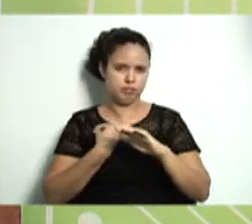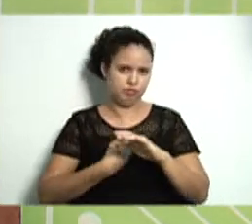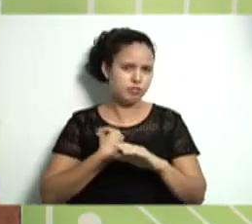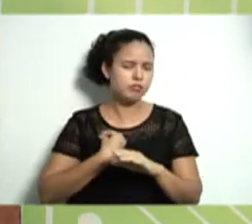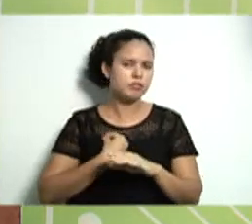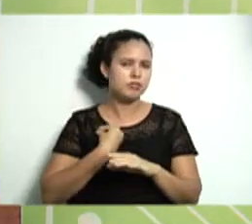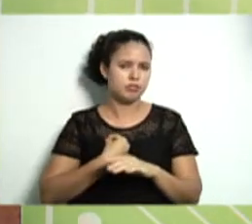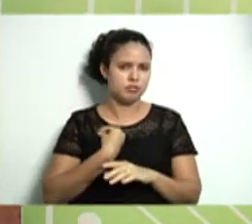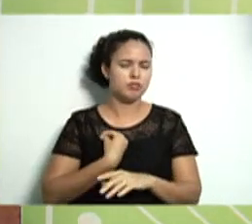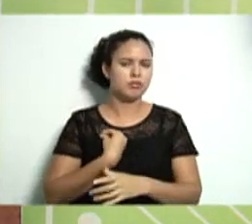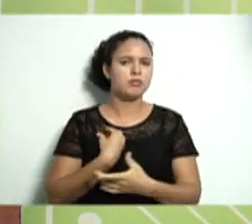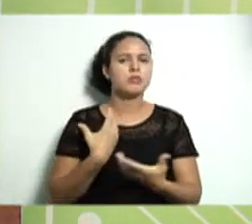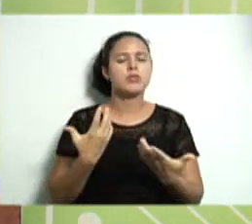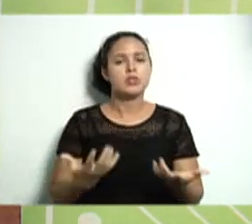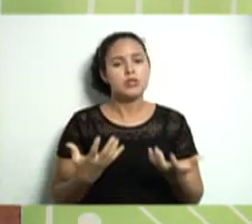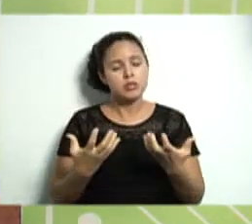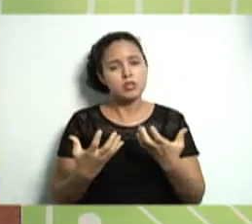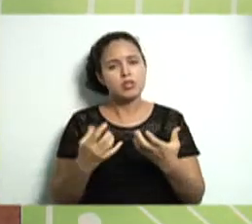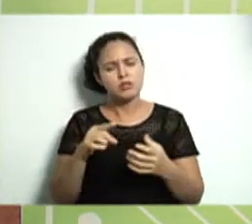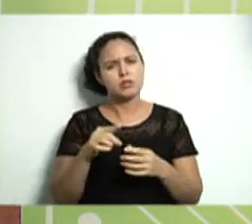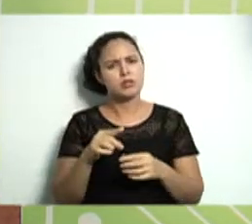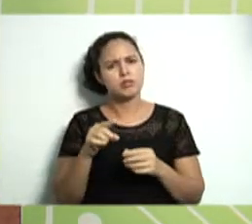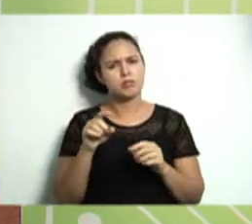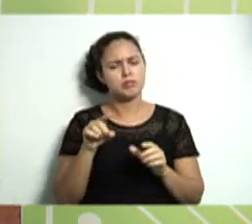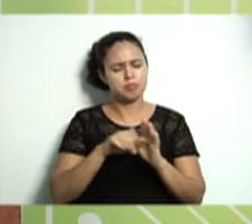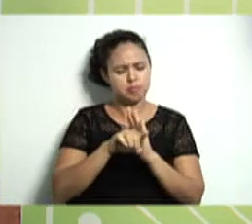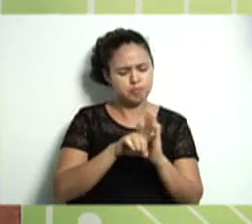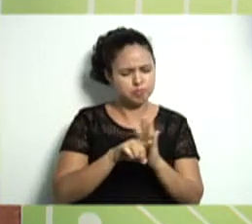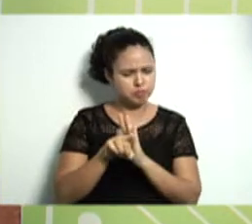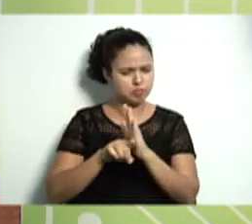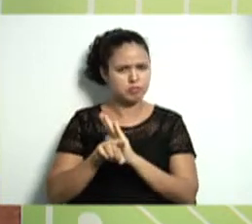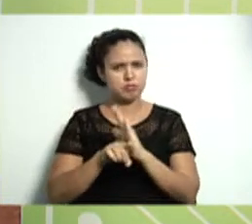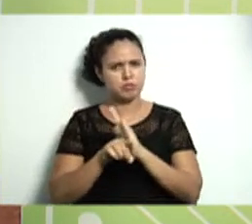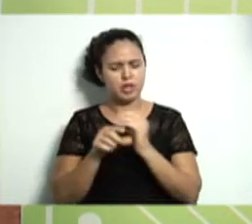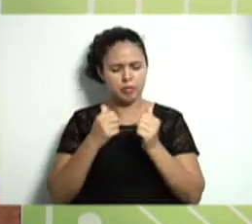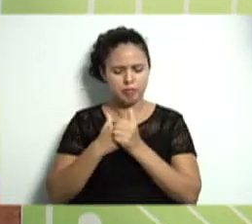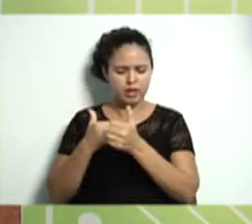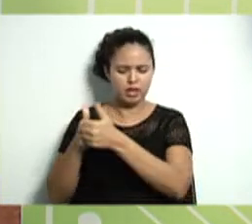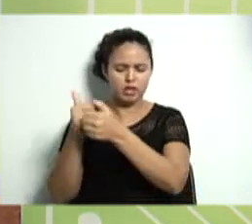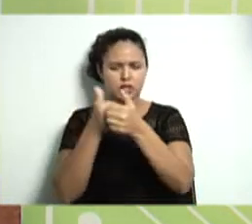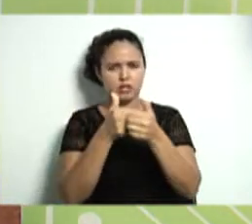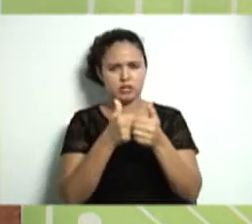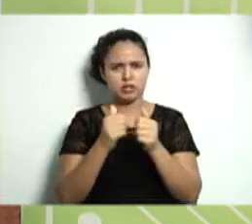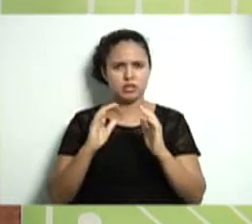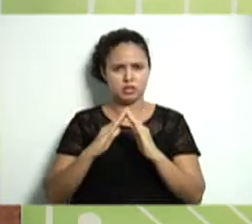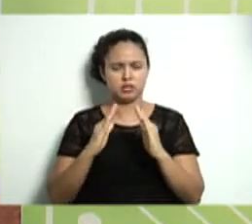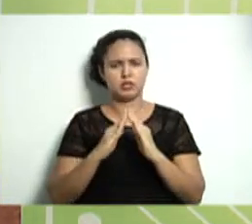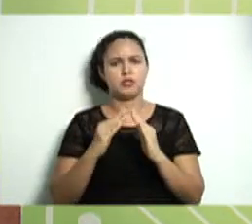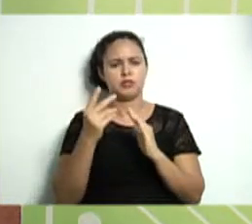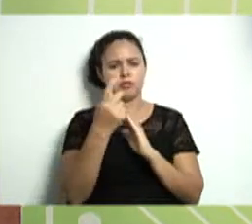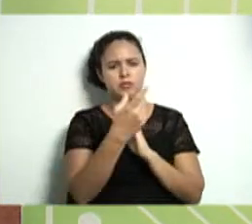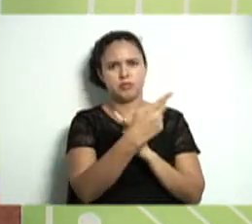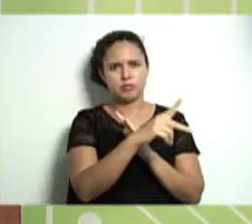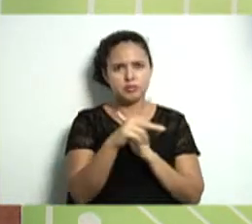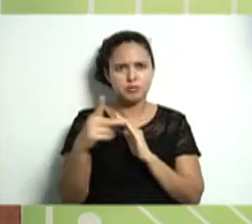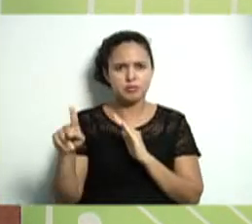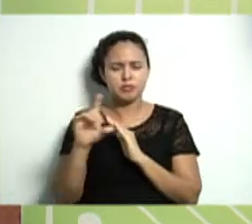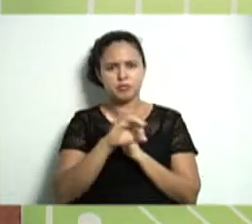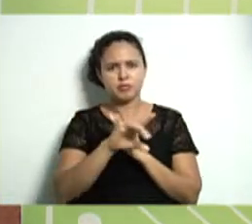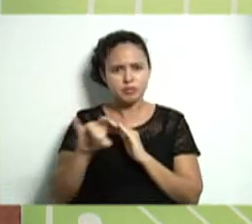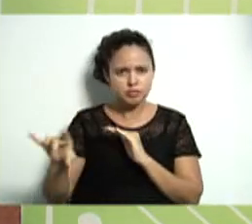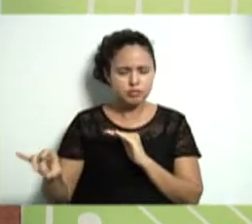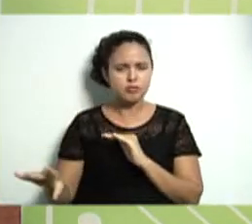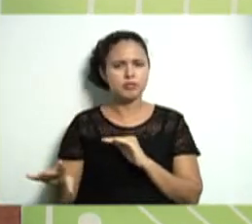Então, eu queria que vocês analisassem a realidade próxima de vocês e identificassem